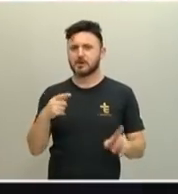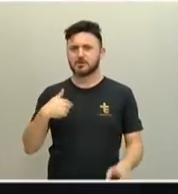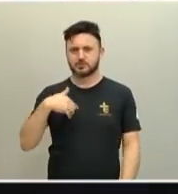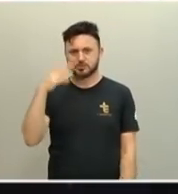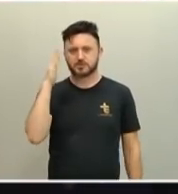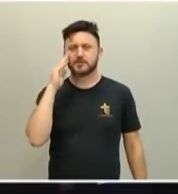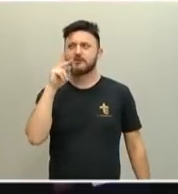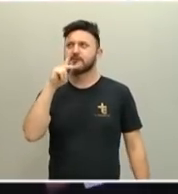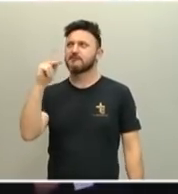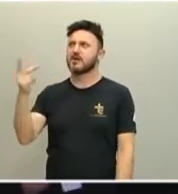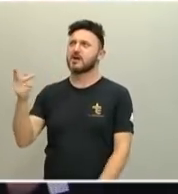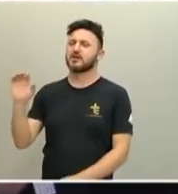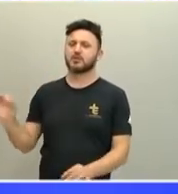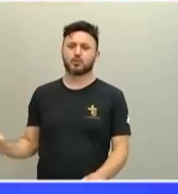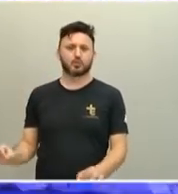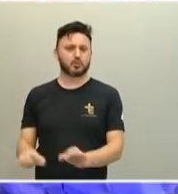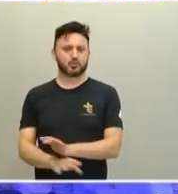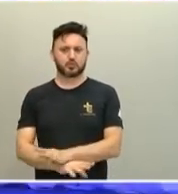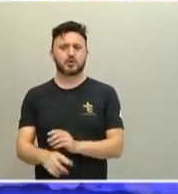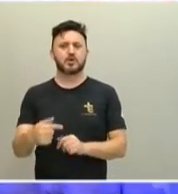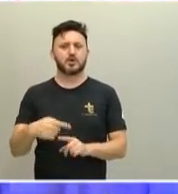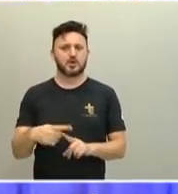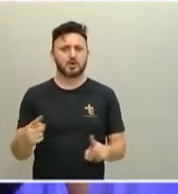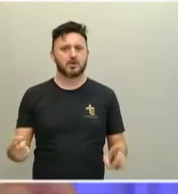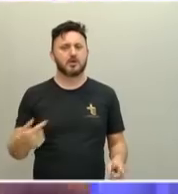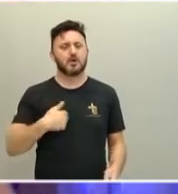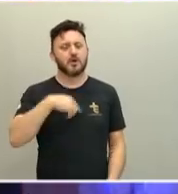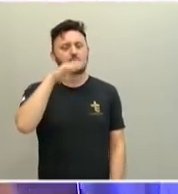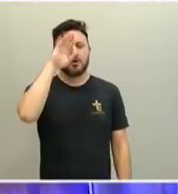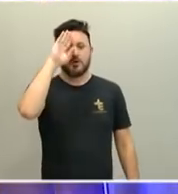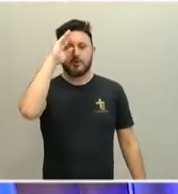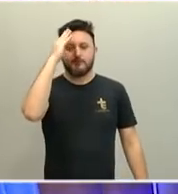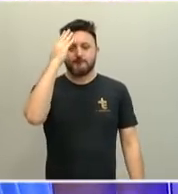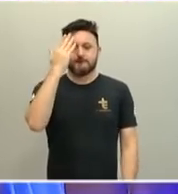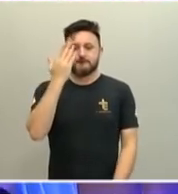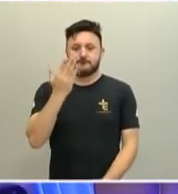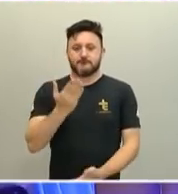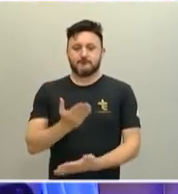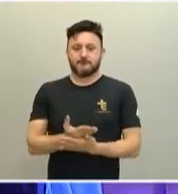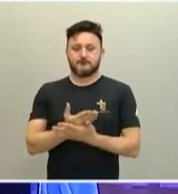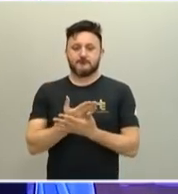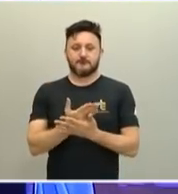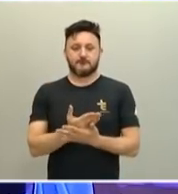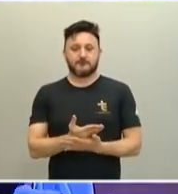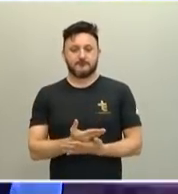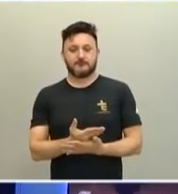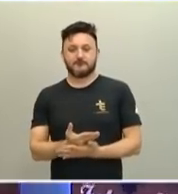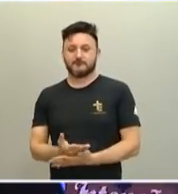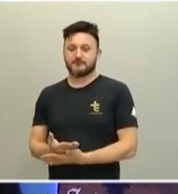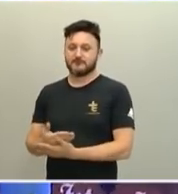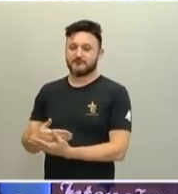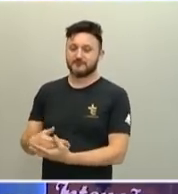vai passar. Eu vou confiar, eu vou confiar.